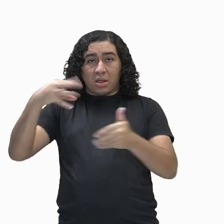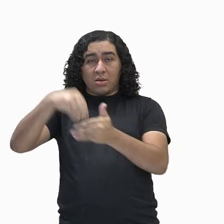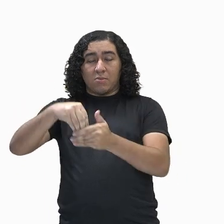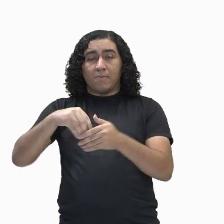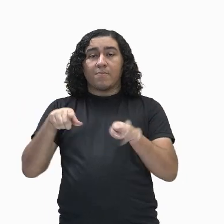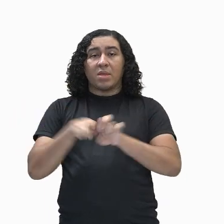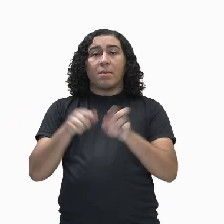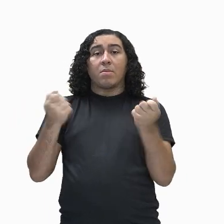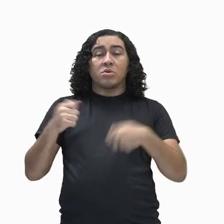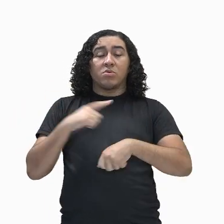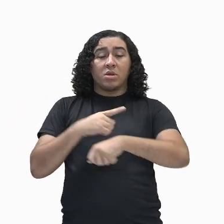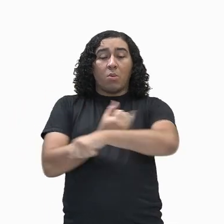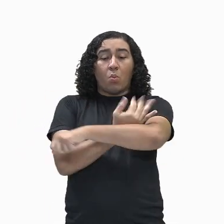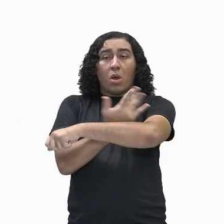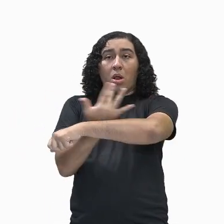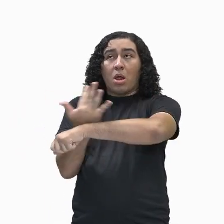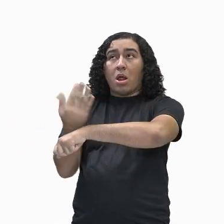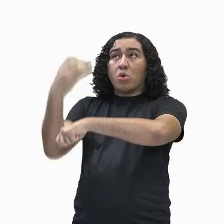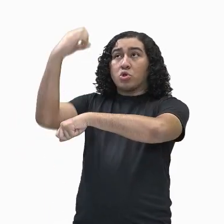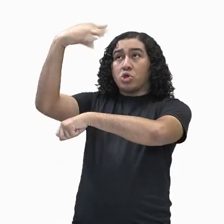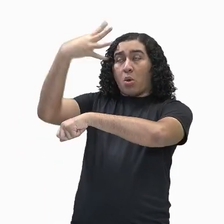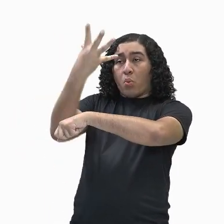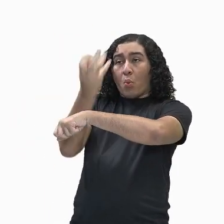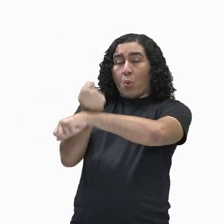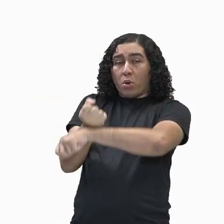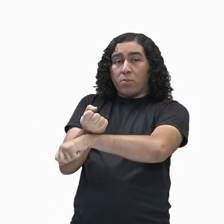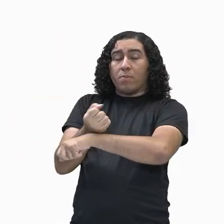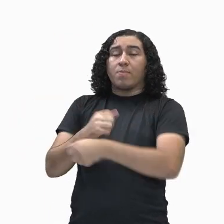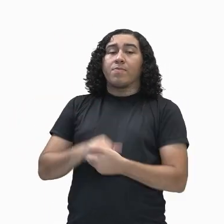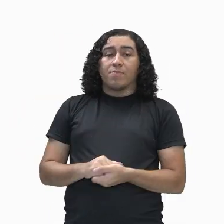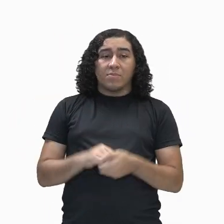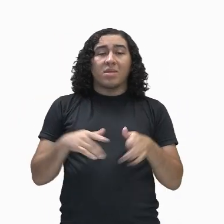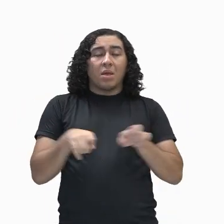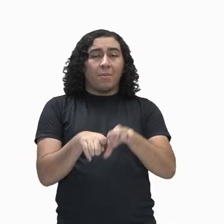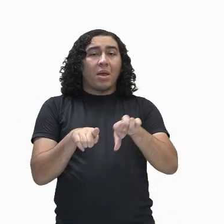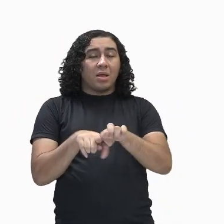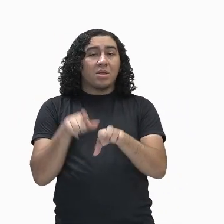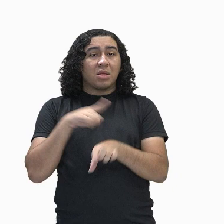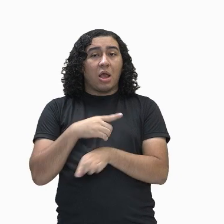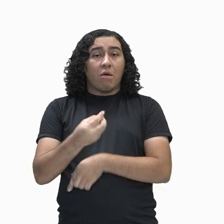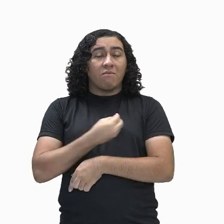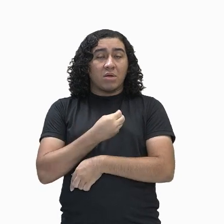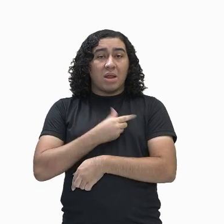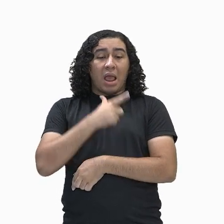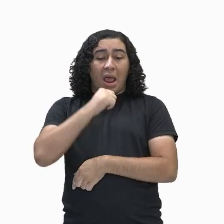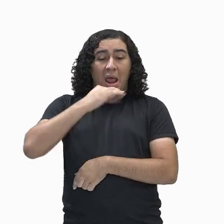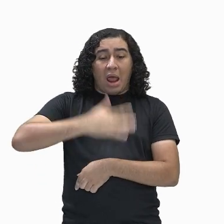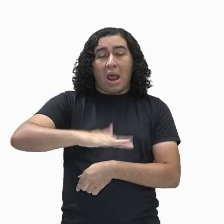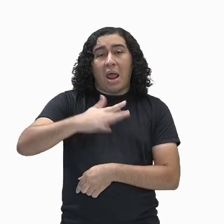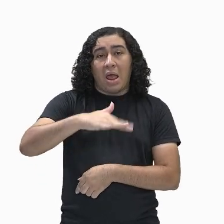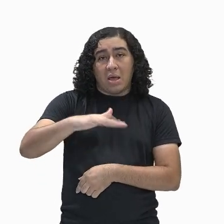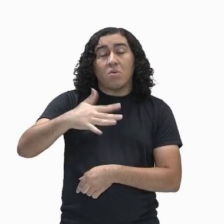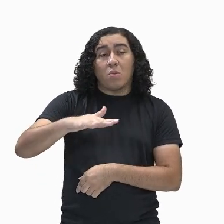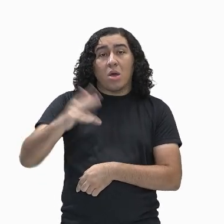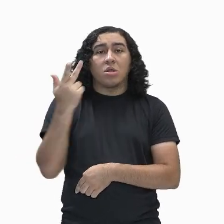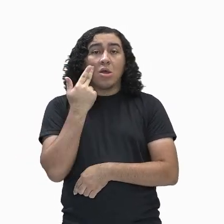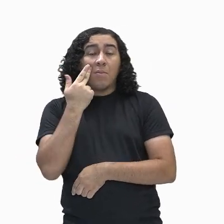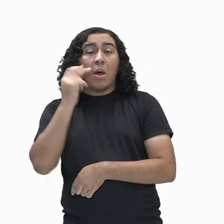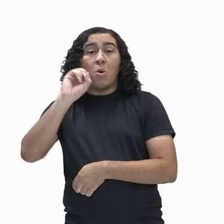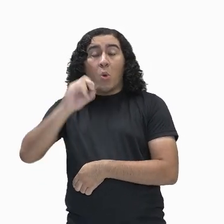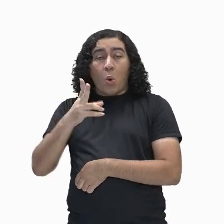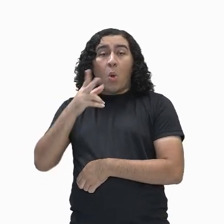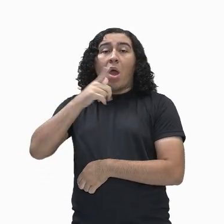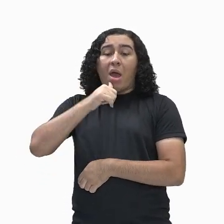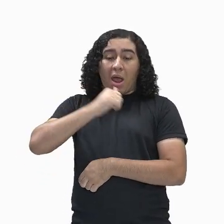de produzir o seu próprio alimento. E elas vão viver em água doce ou em água salgada, né? Então elas podem estar